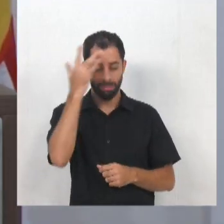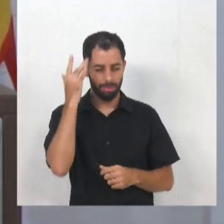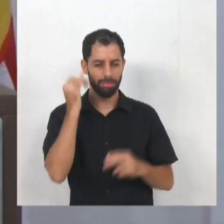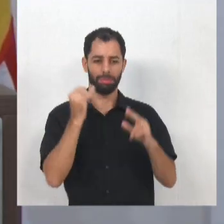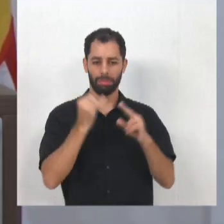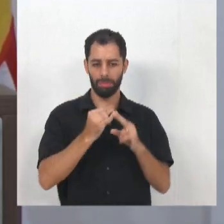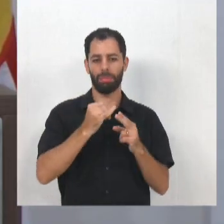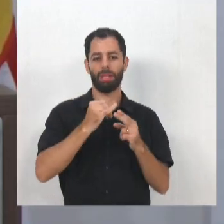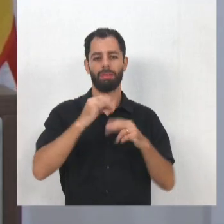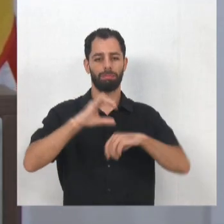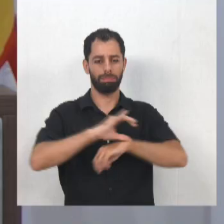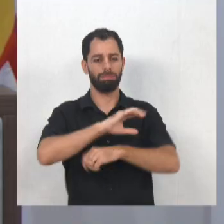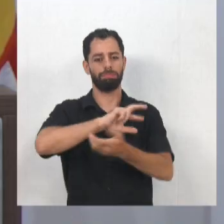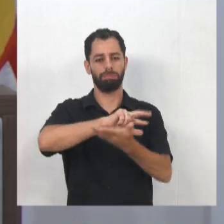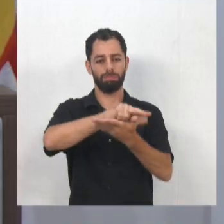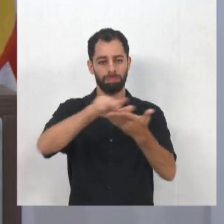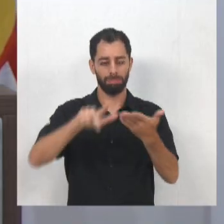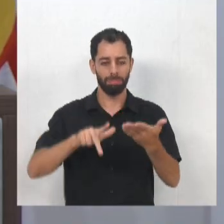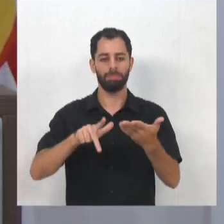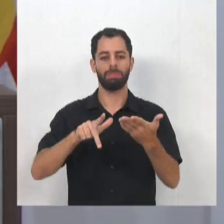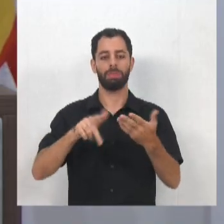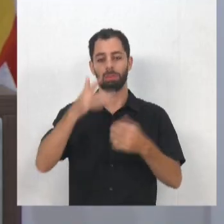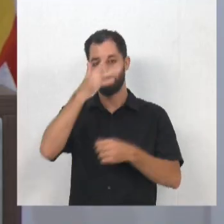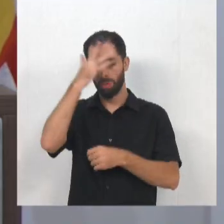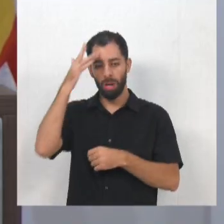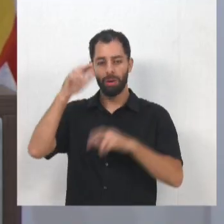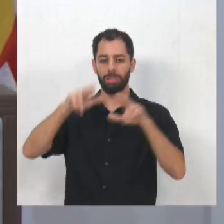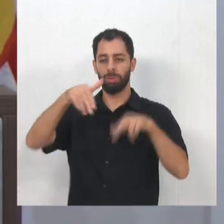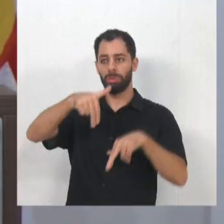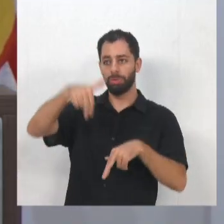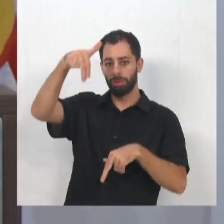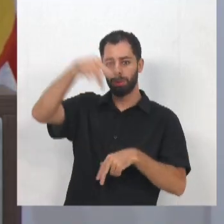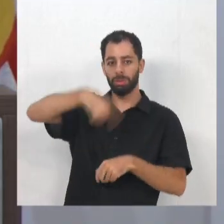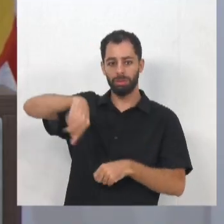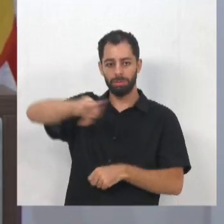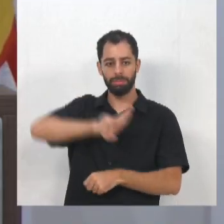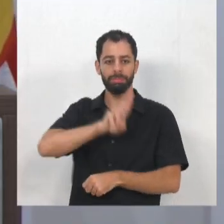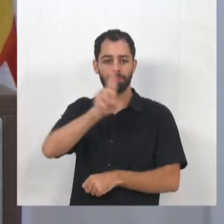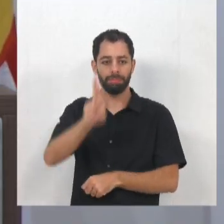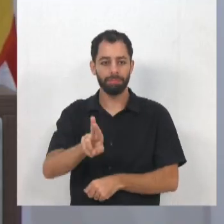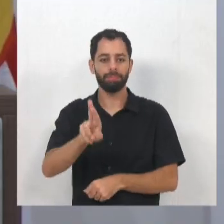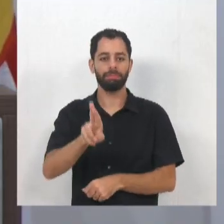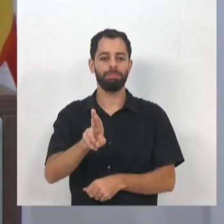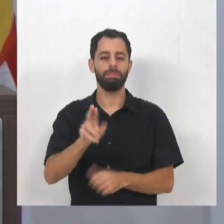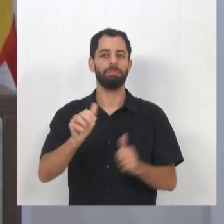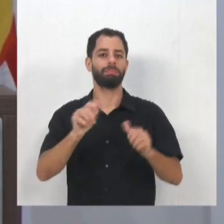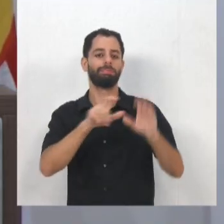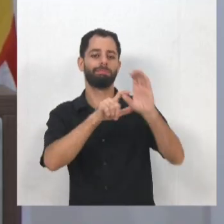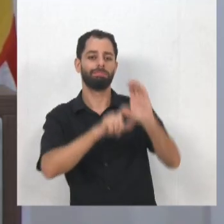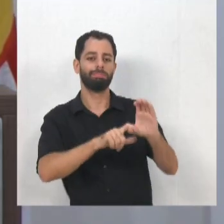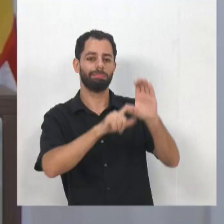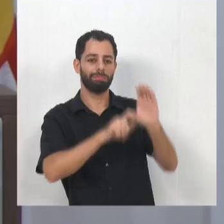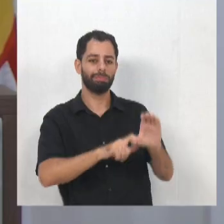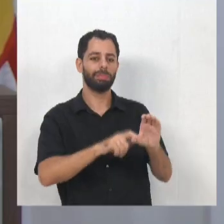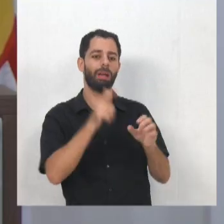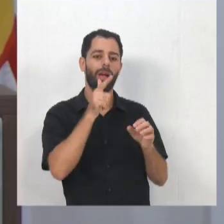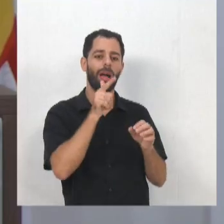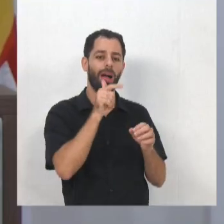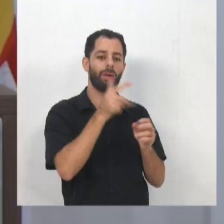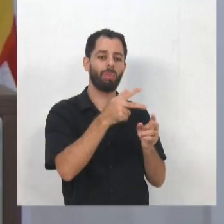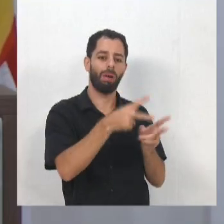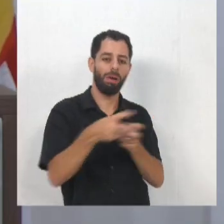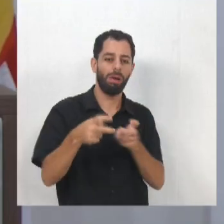senhor representa muito bem, o pessoal da região norte, que a gente representa aqui, nós não podemos ficar na dependência de tirar água do Garcia, de